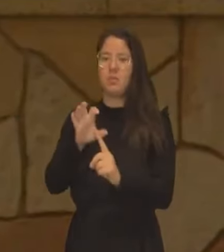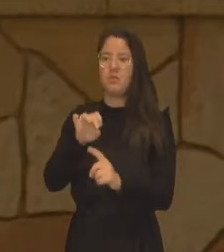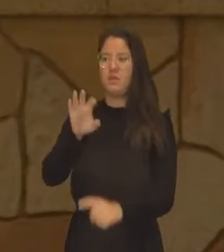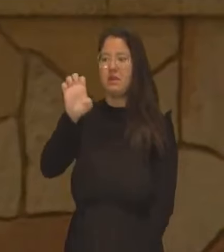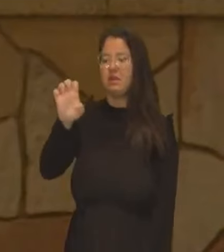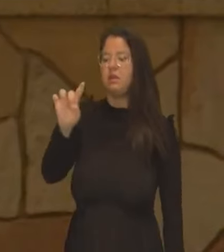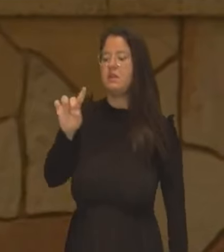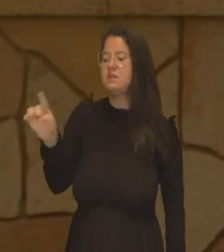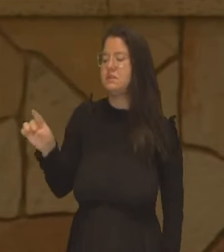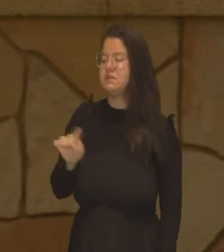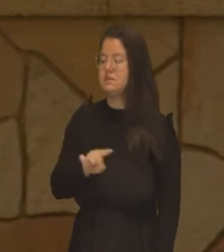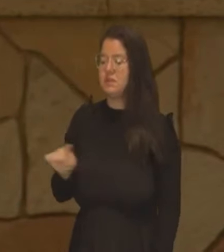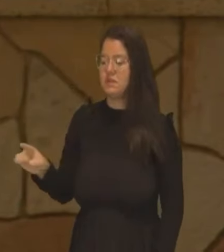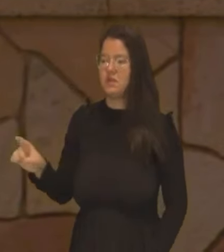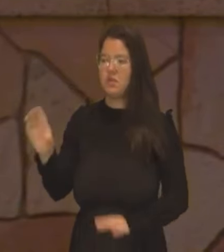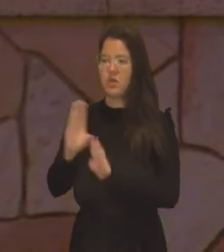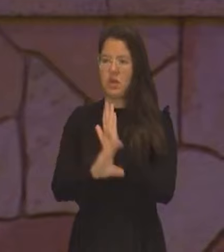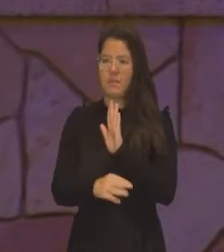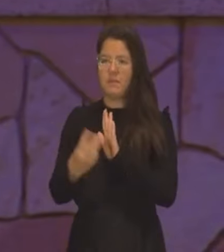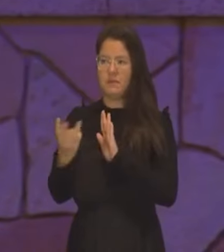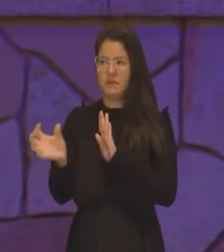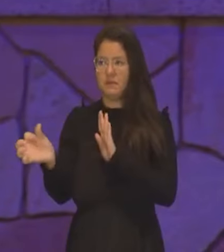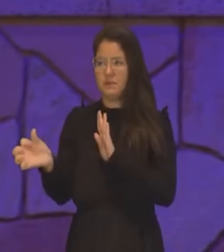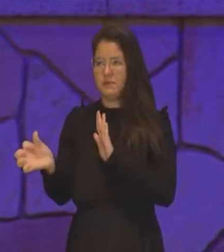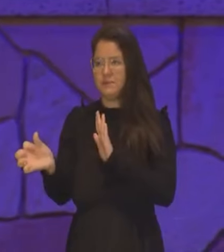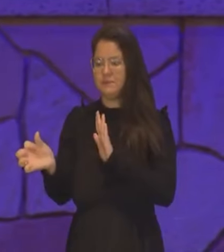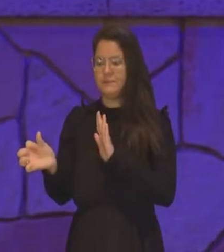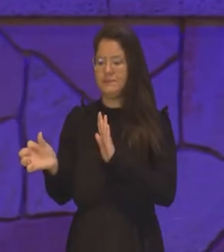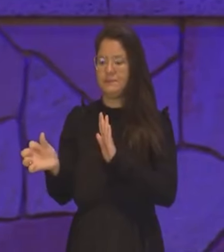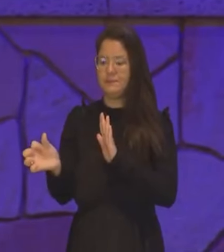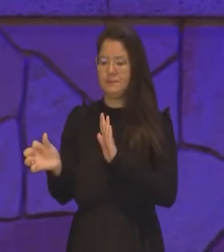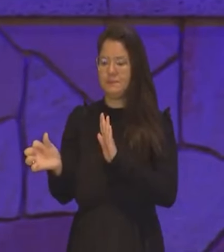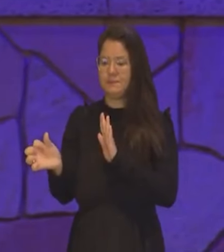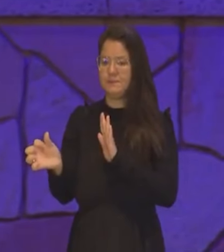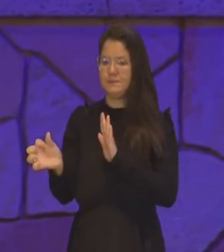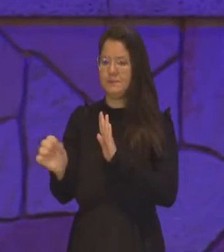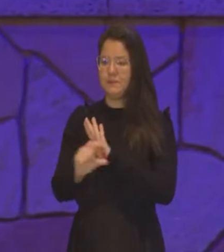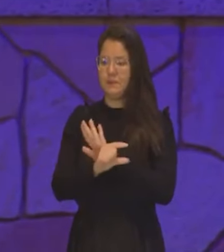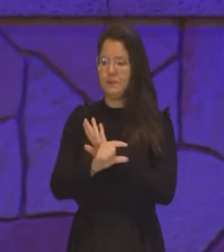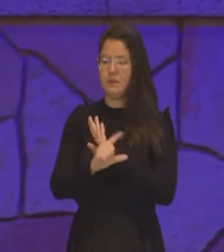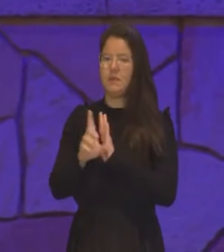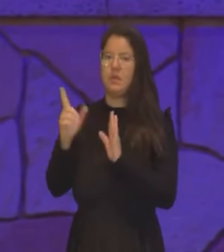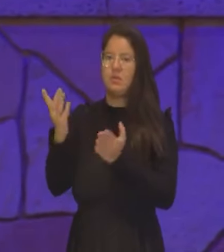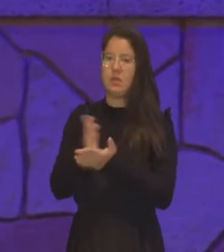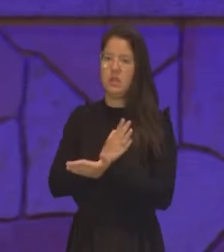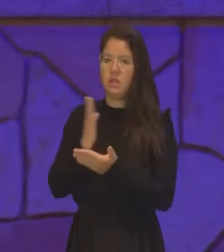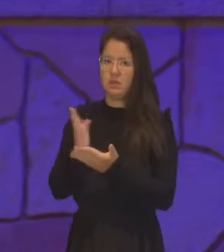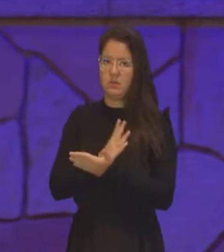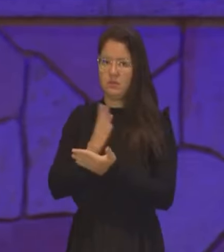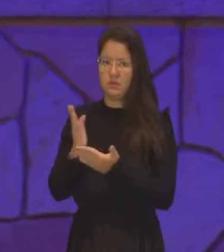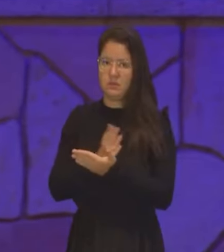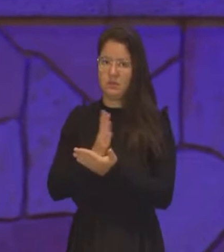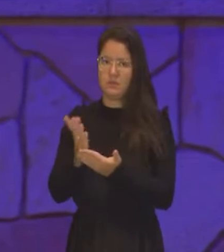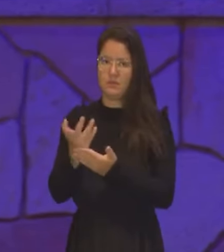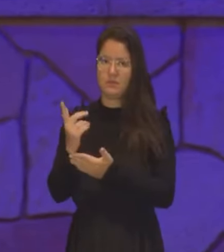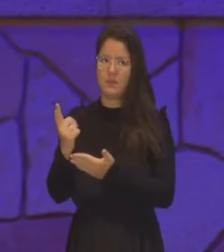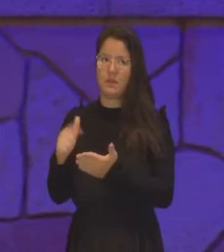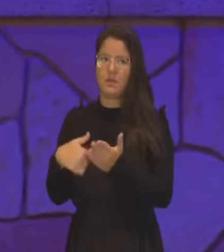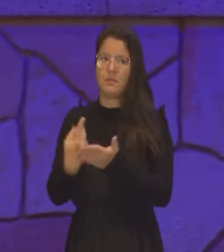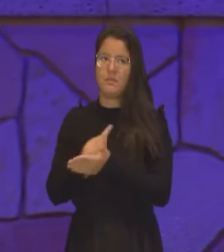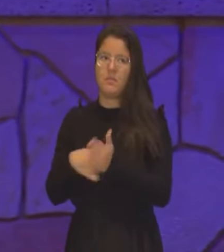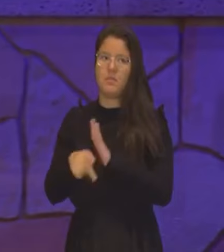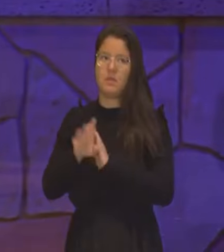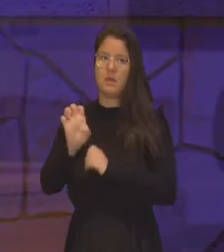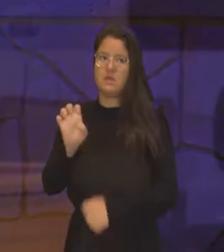Ezequiel, no capítulo 36. Livro do profeta Ezequiel,